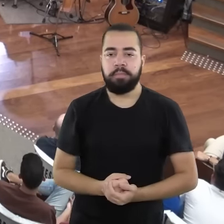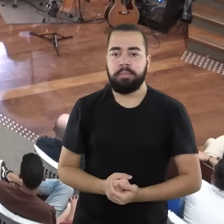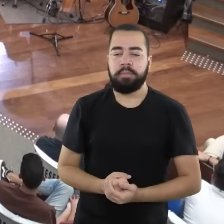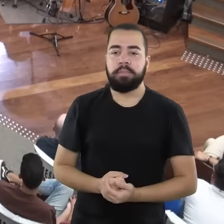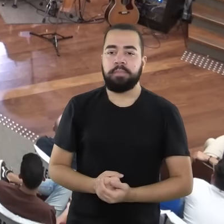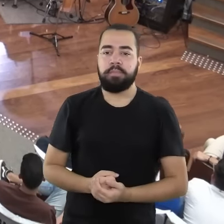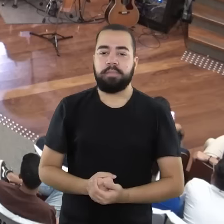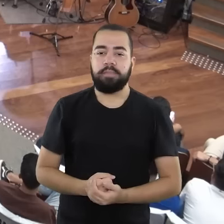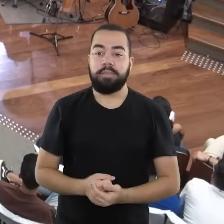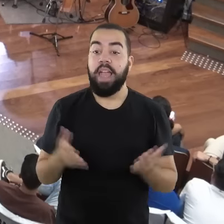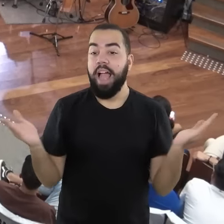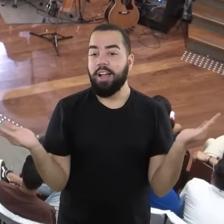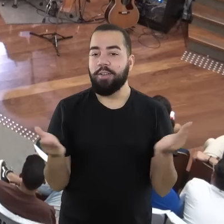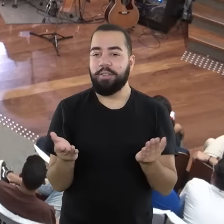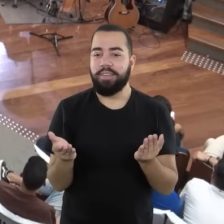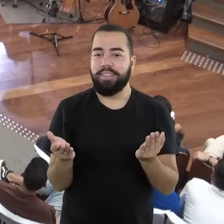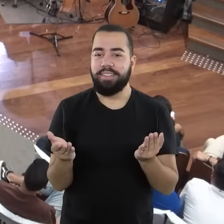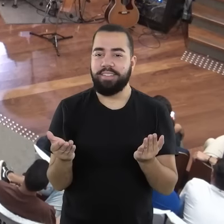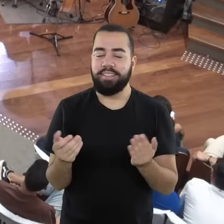Fazer merchandising aqui.